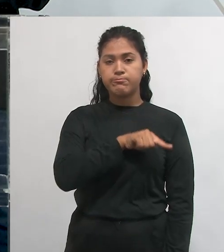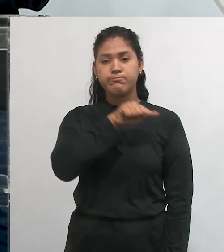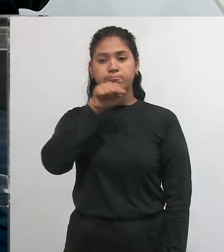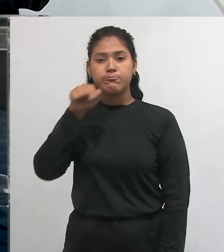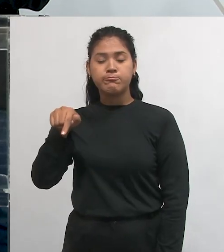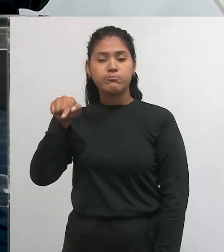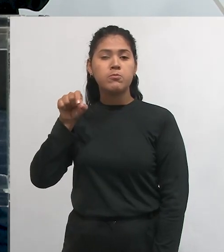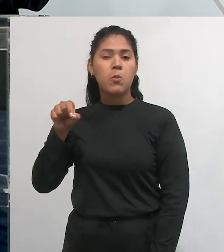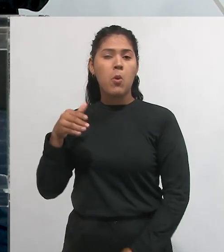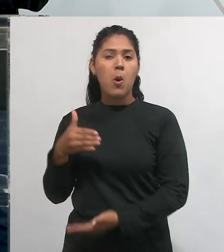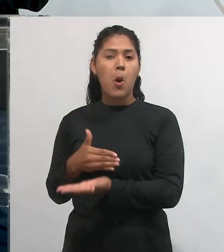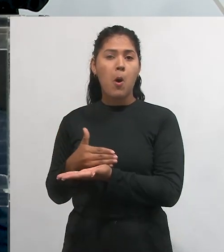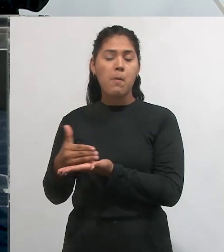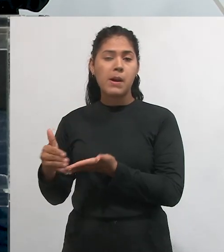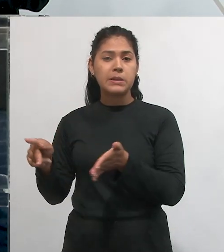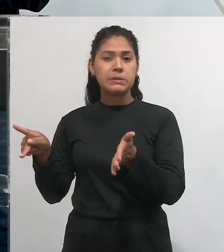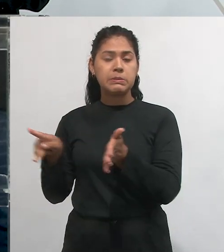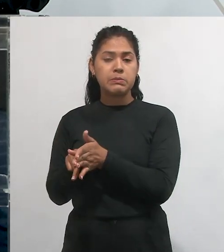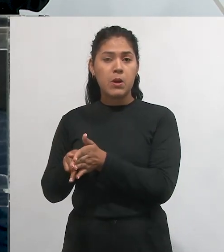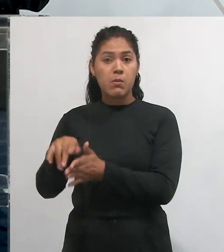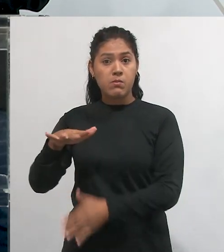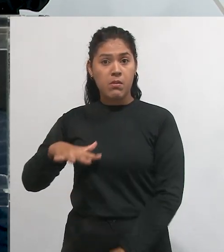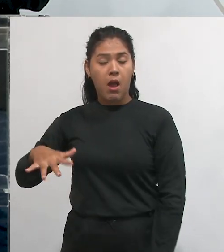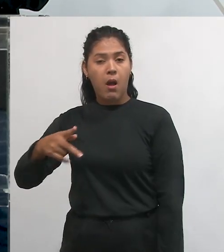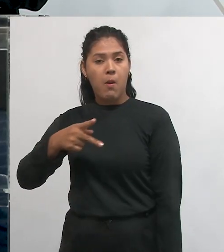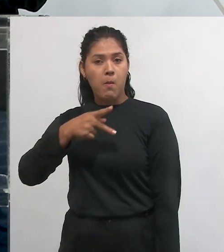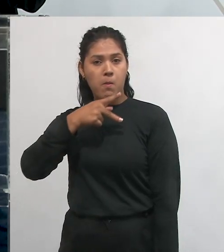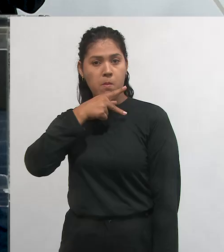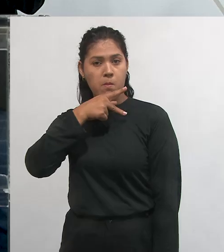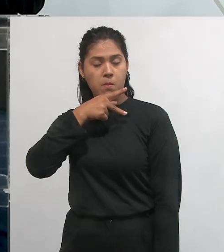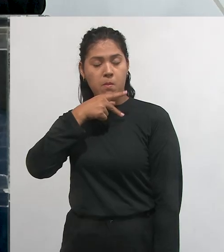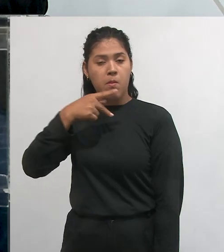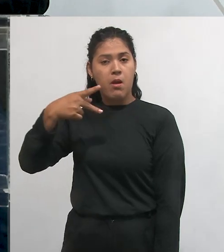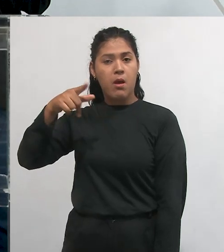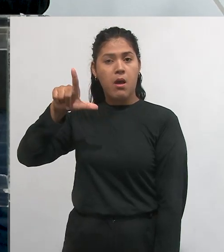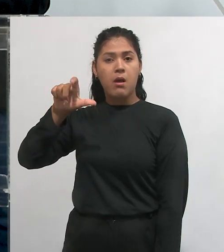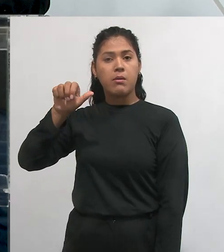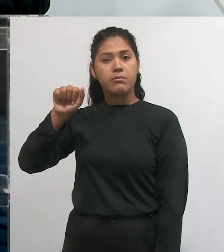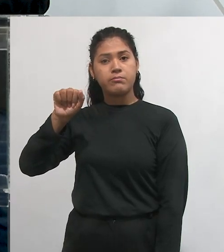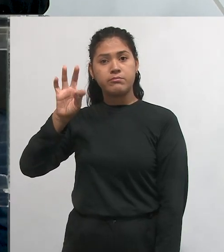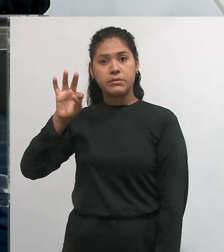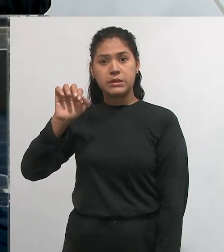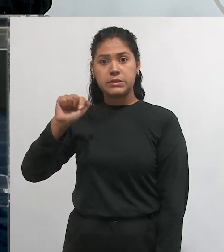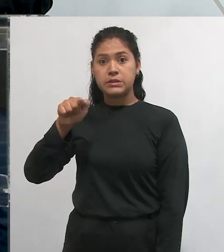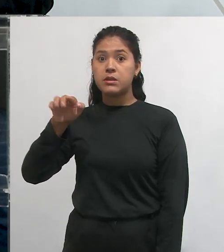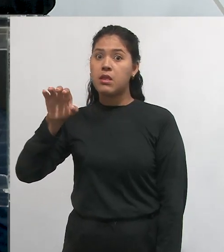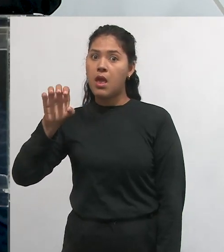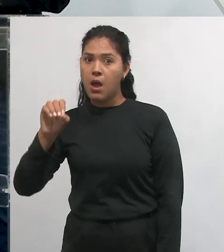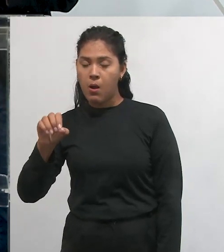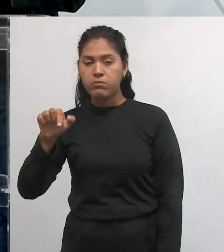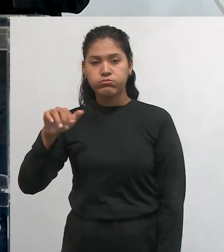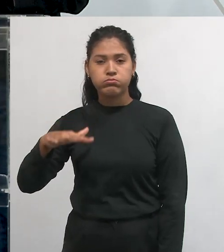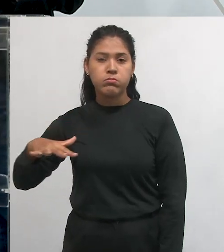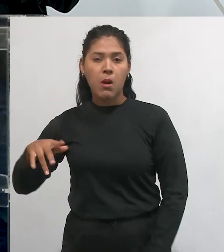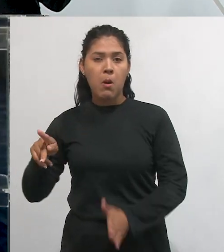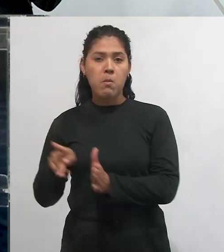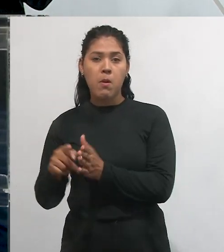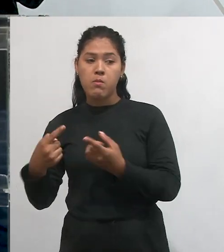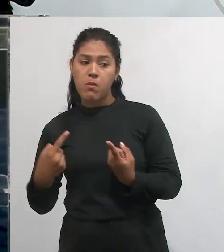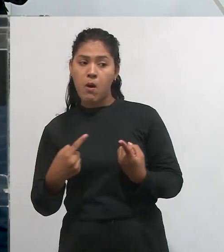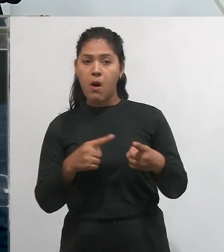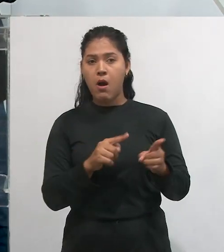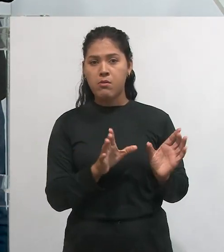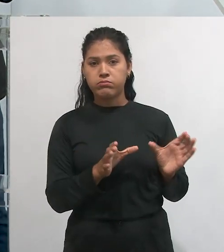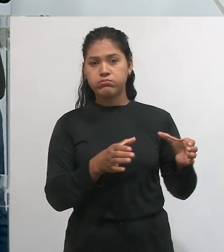concepção que é a platônica, justamente para contrapor ao relativismo dos sofistas, e